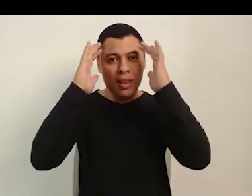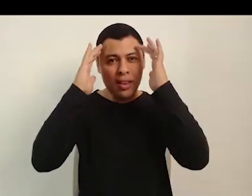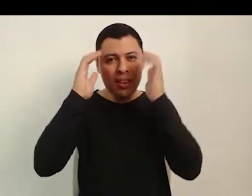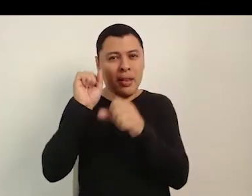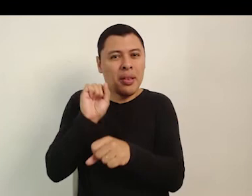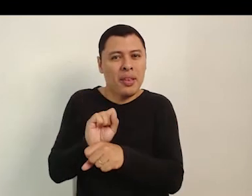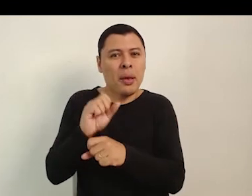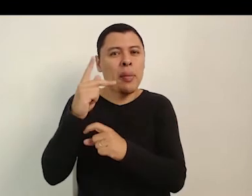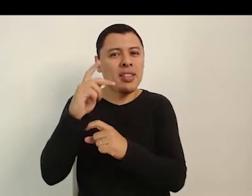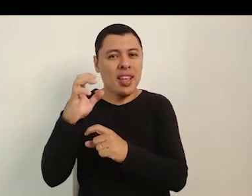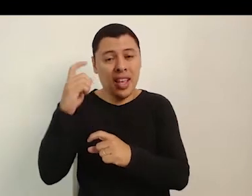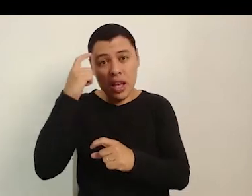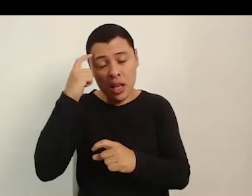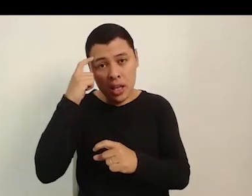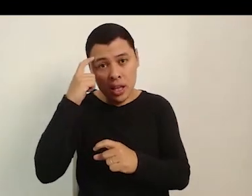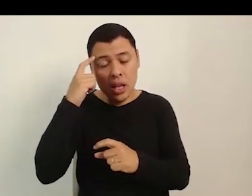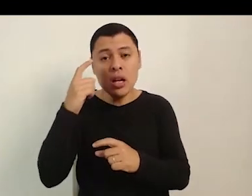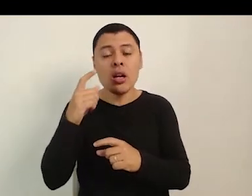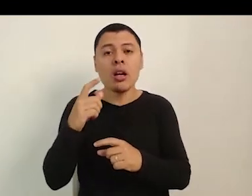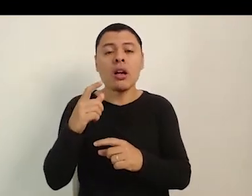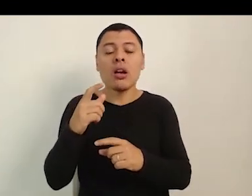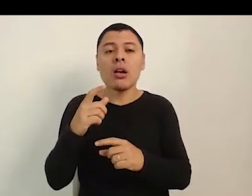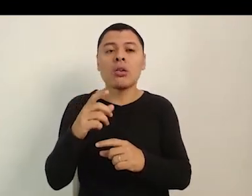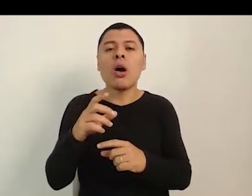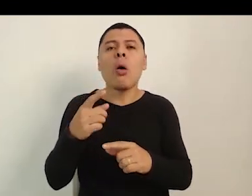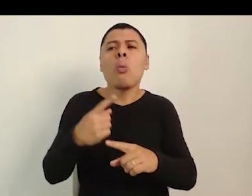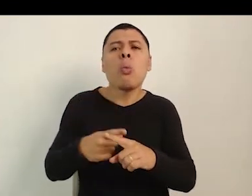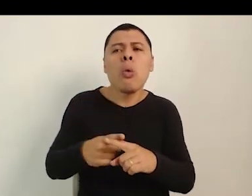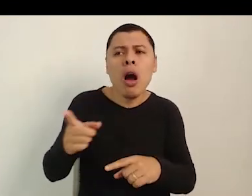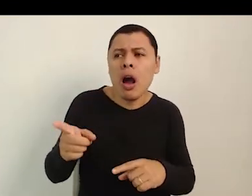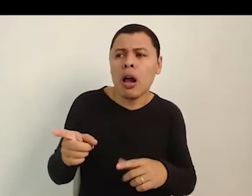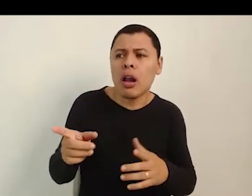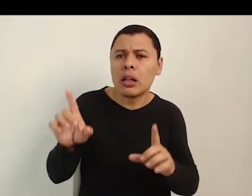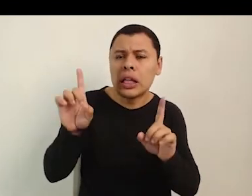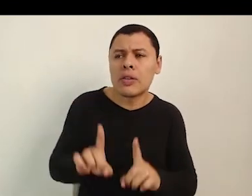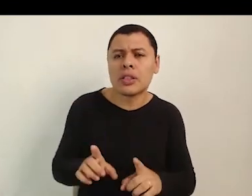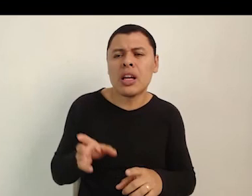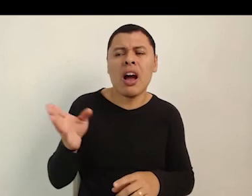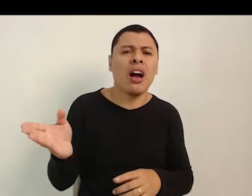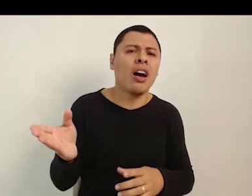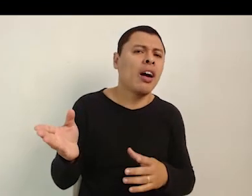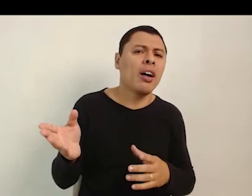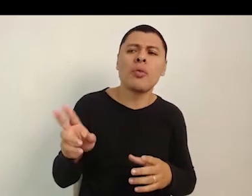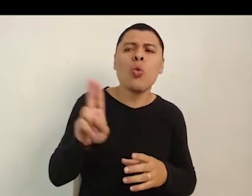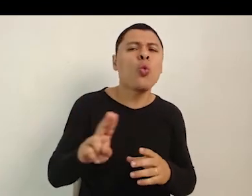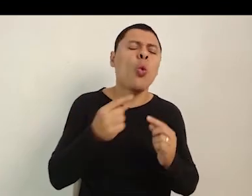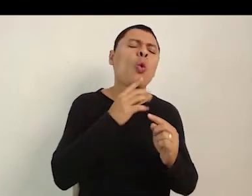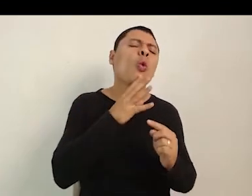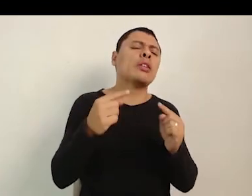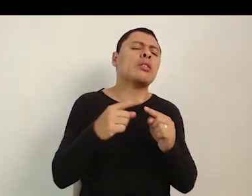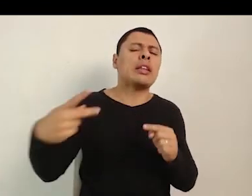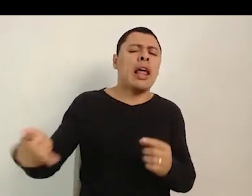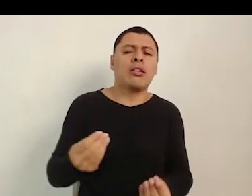também, não é uma coisa assim de a gente ressaltar, né? Não é porque ela tem tal deficiência que ela vai usar exatamente tal recurso,